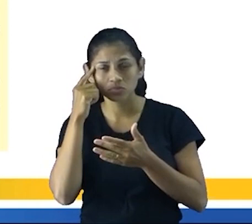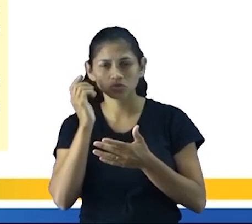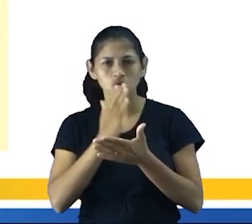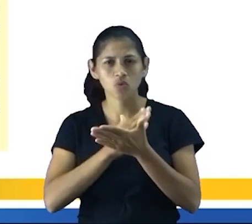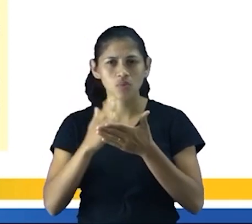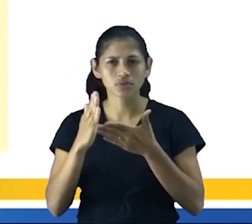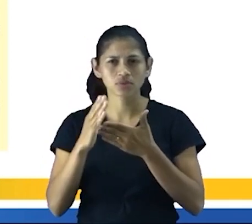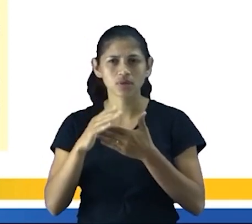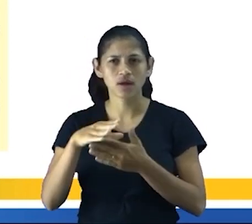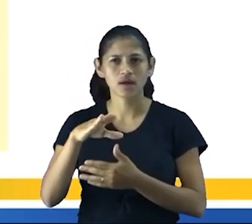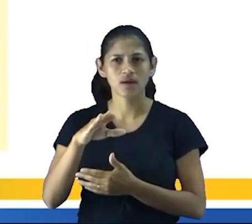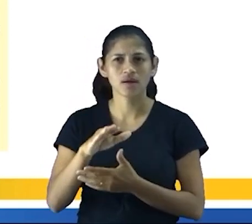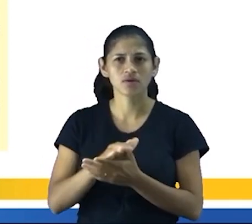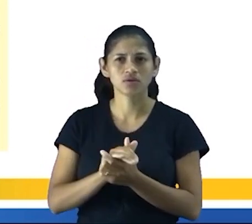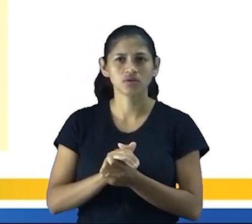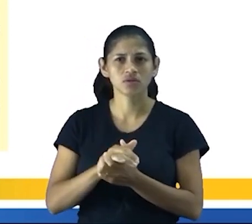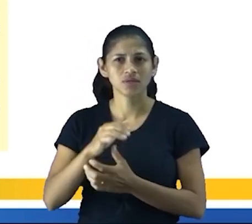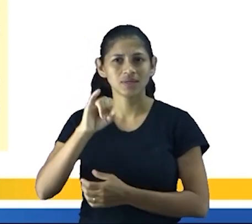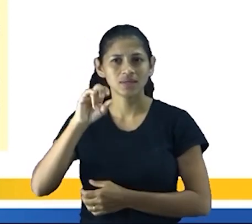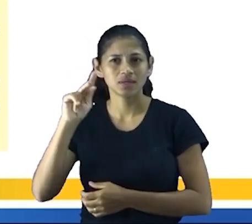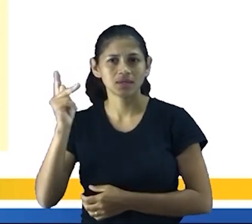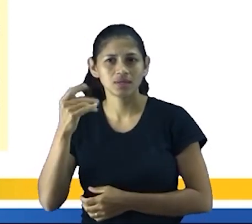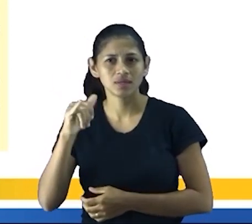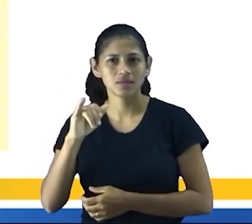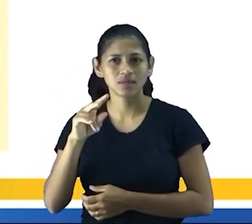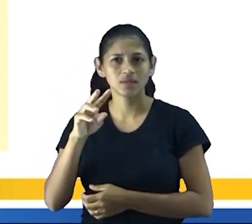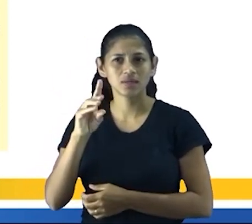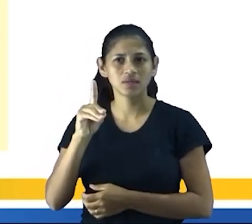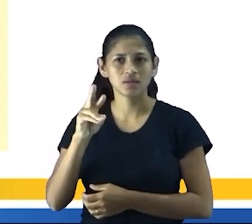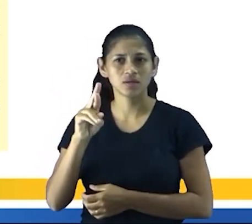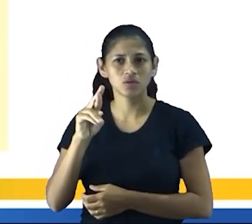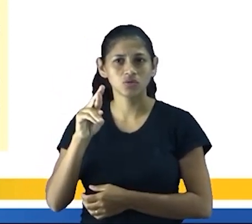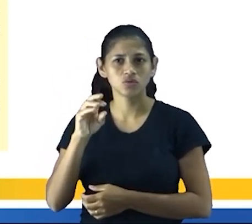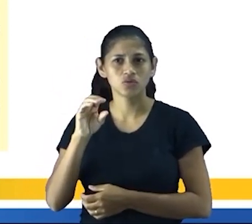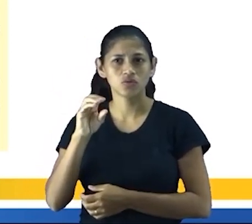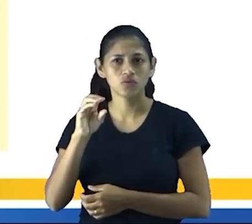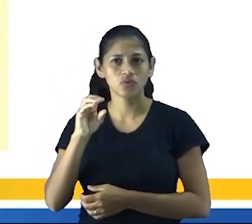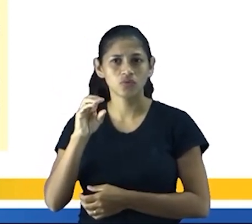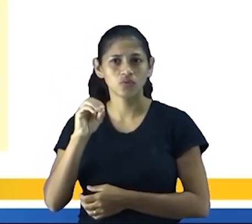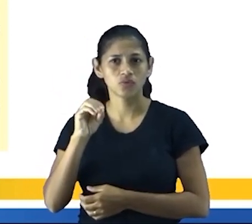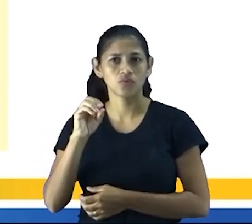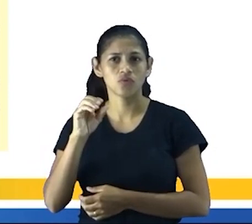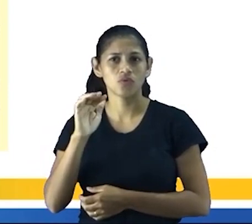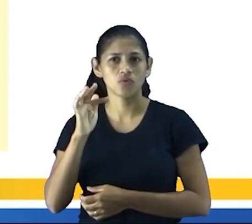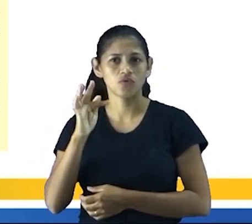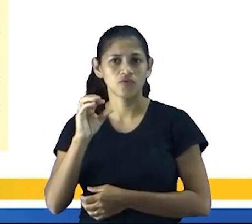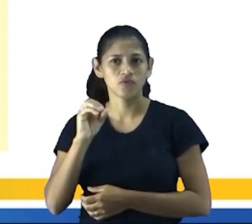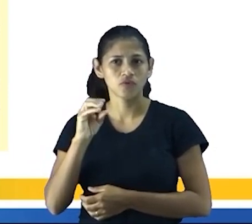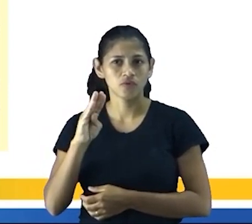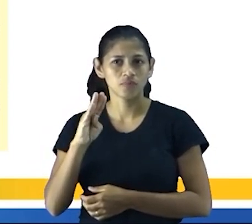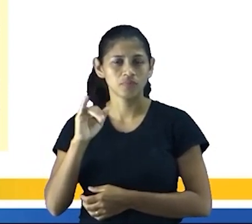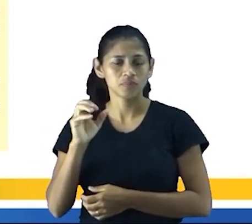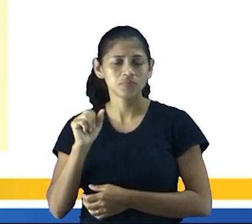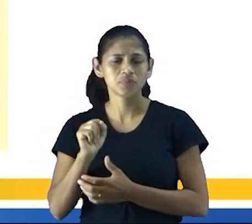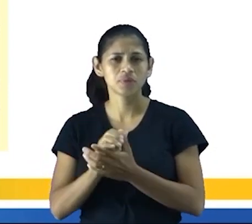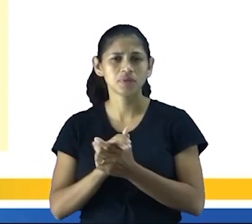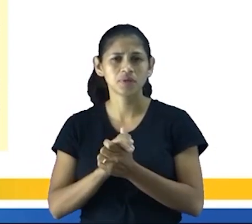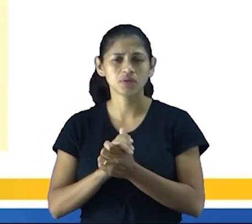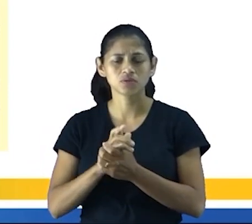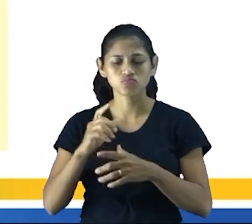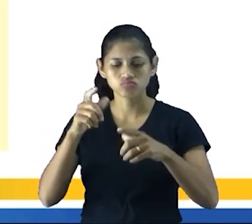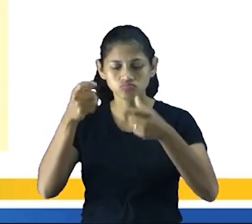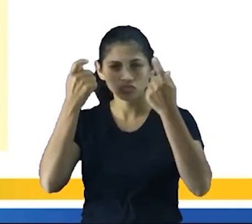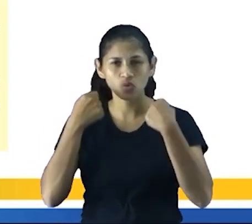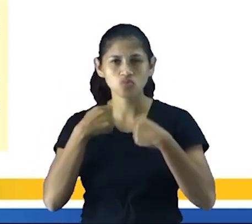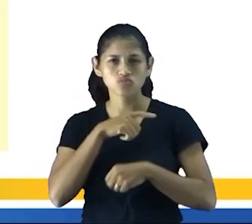hidrofobia e amarrara-lhe no pescoço um rosário de sabugos de milho queimados. Mas Baleia, sempre